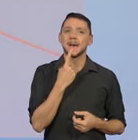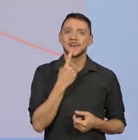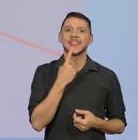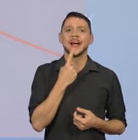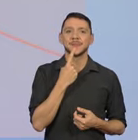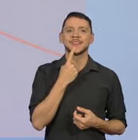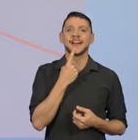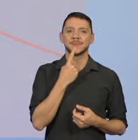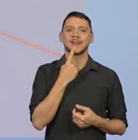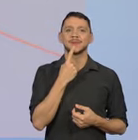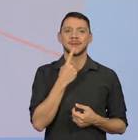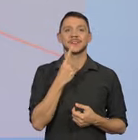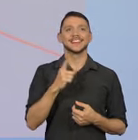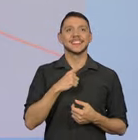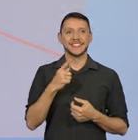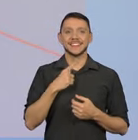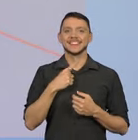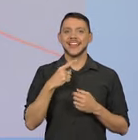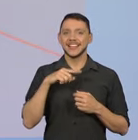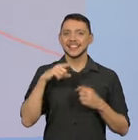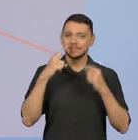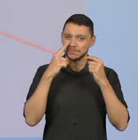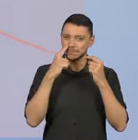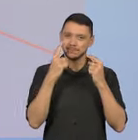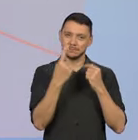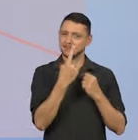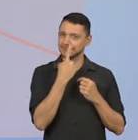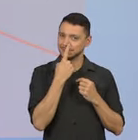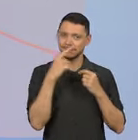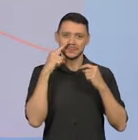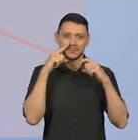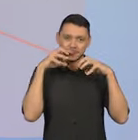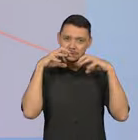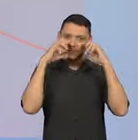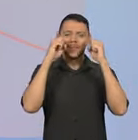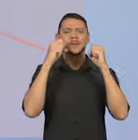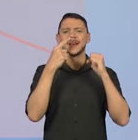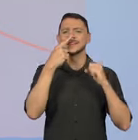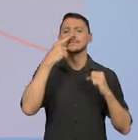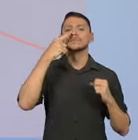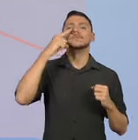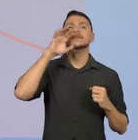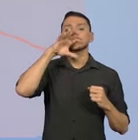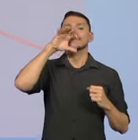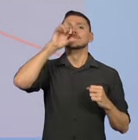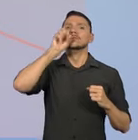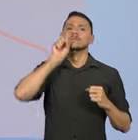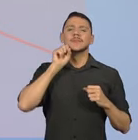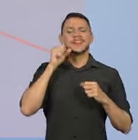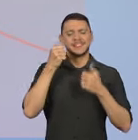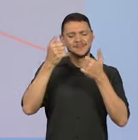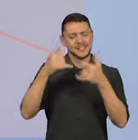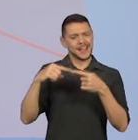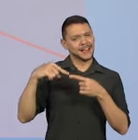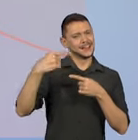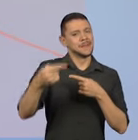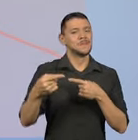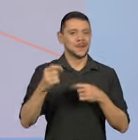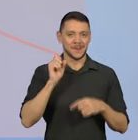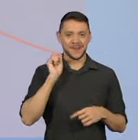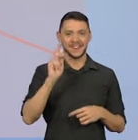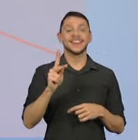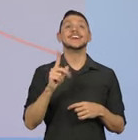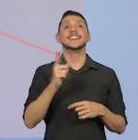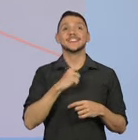o nariz e as fossas nasais. Nós vamos falar do sistema respiratório em outro momento. Mas olha que interessante. O nariz e a garganta,